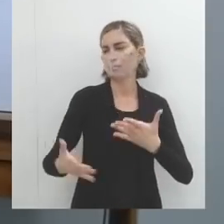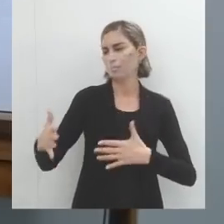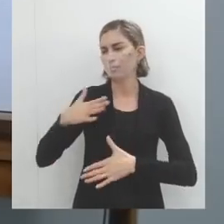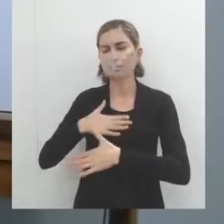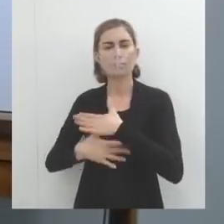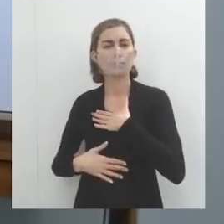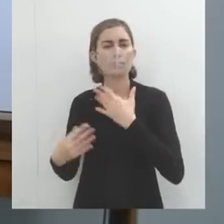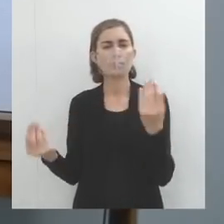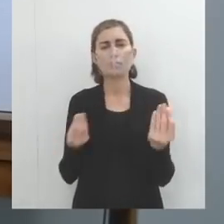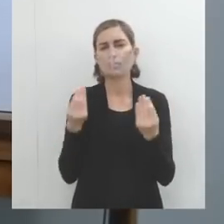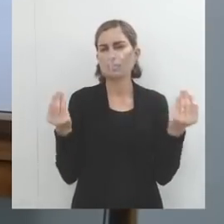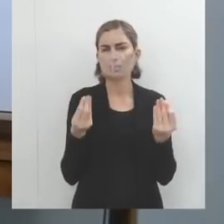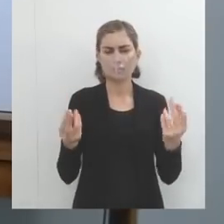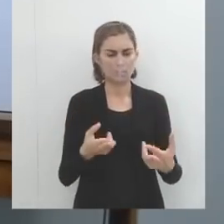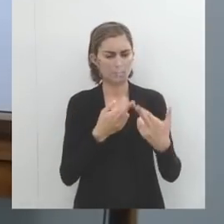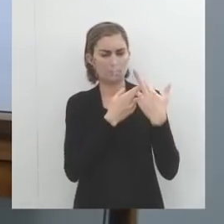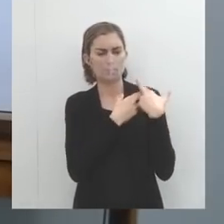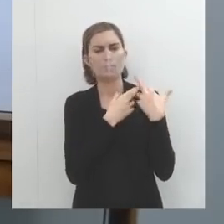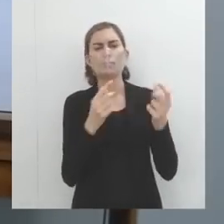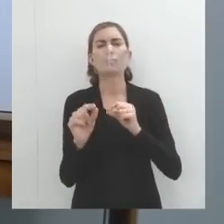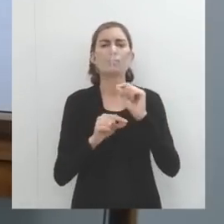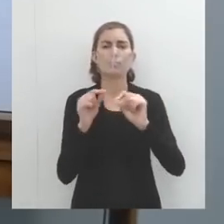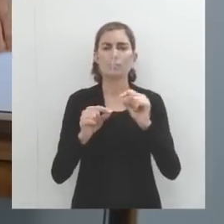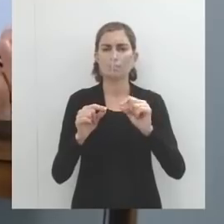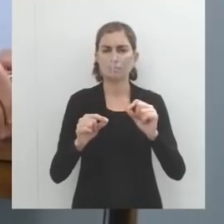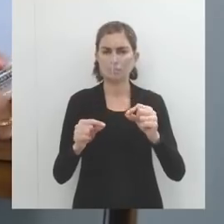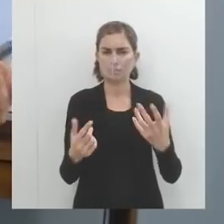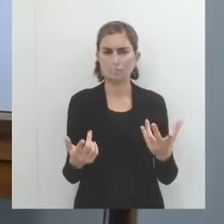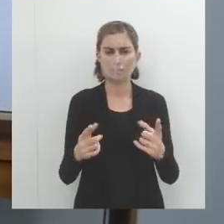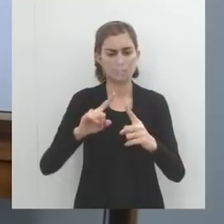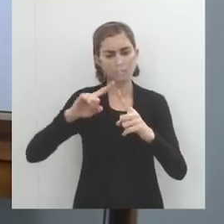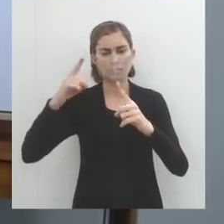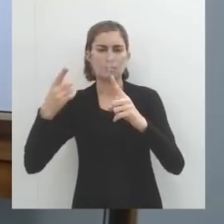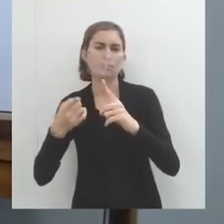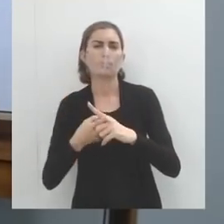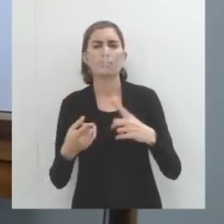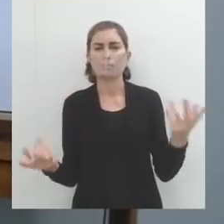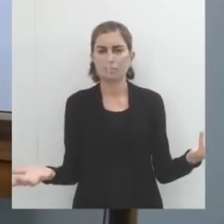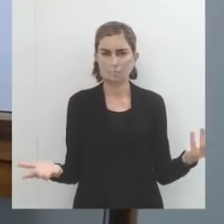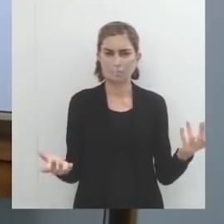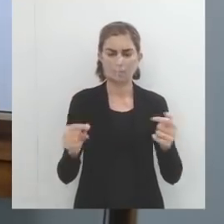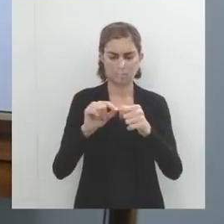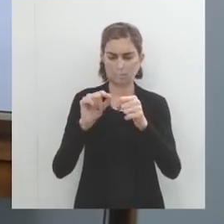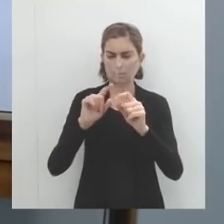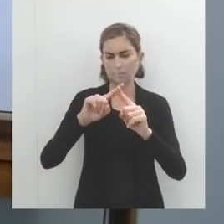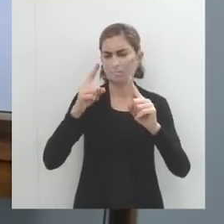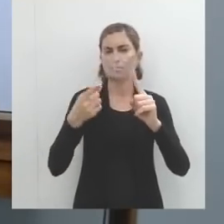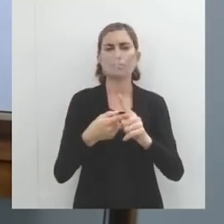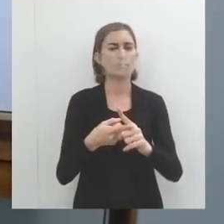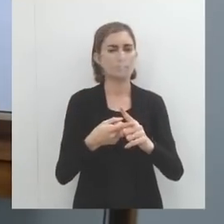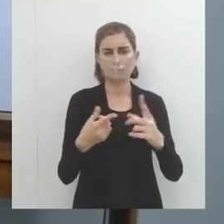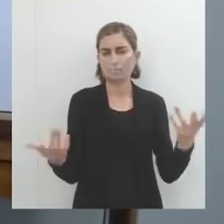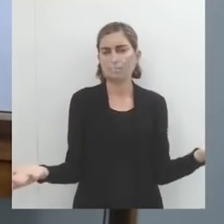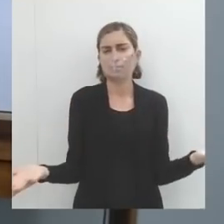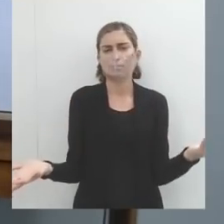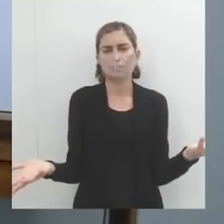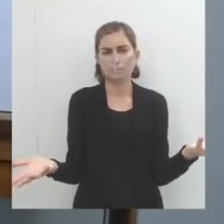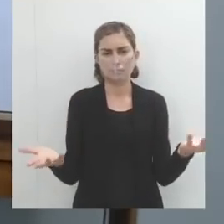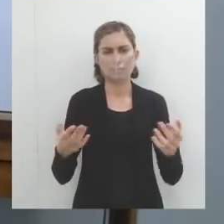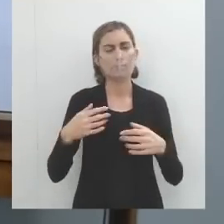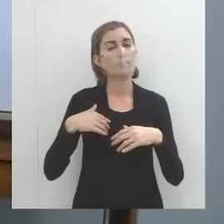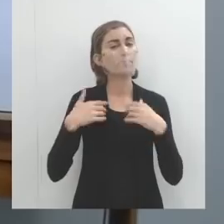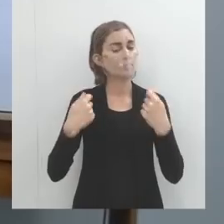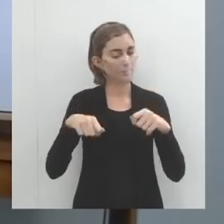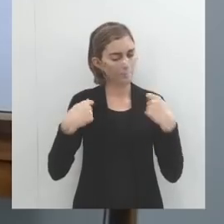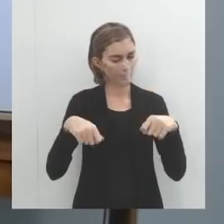vão ser os sistemas responsáveis em determinar essa gravidez ou em gerar essa gravidez.